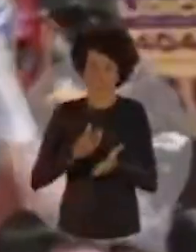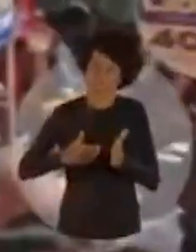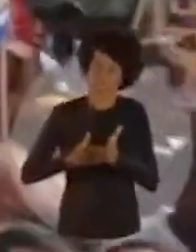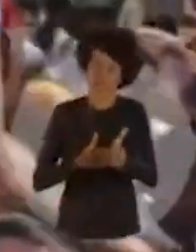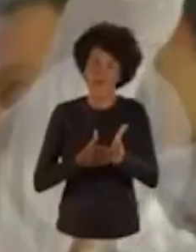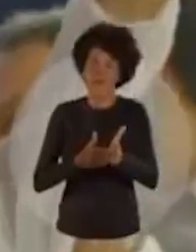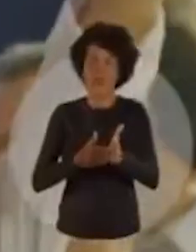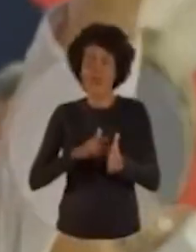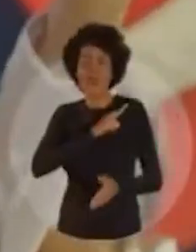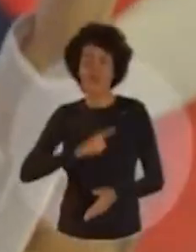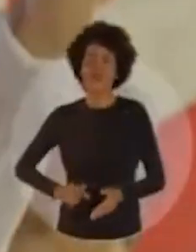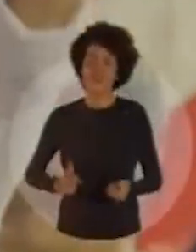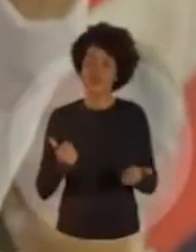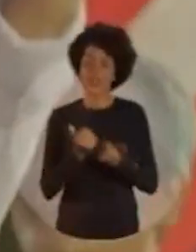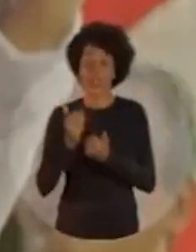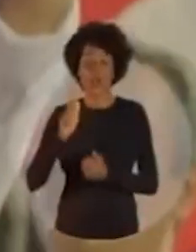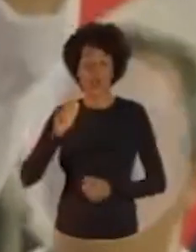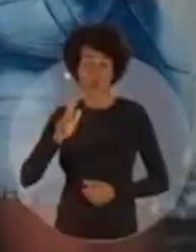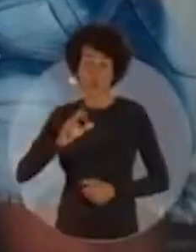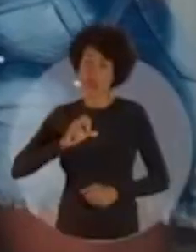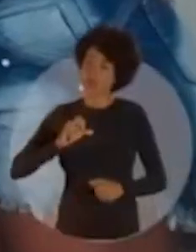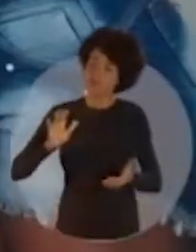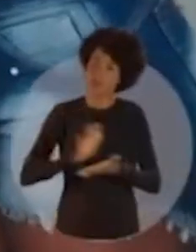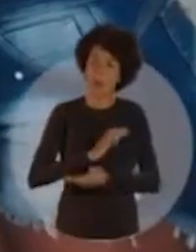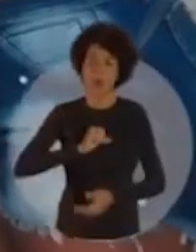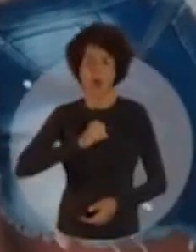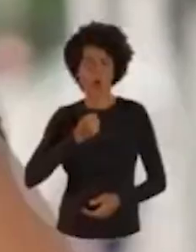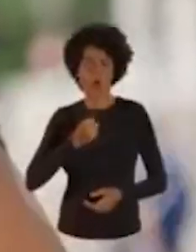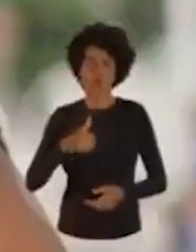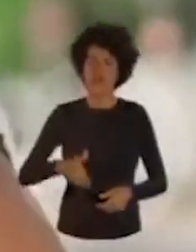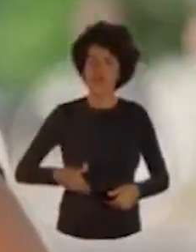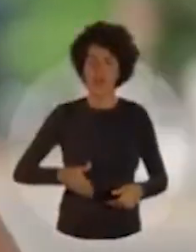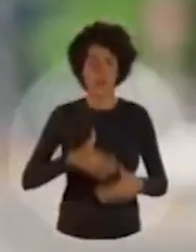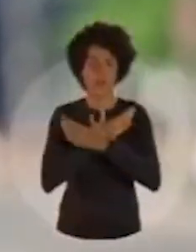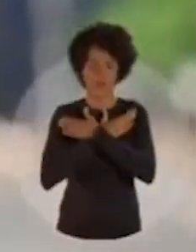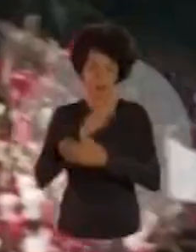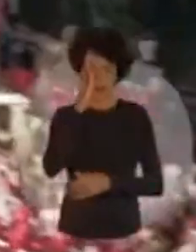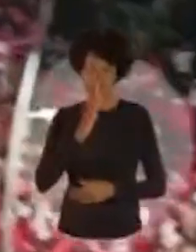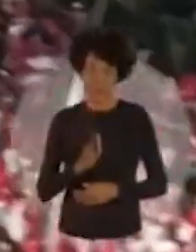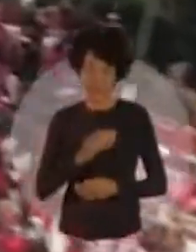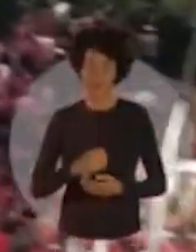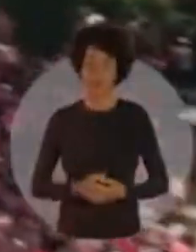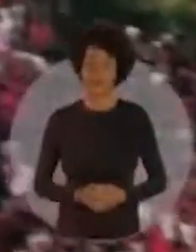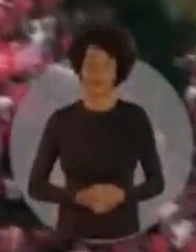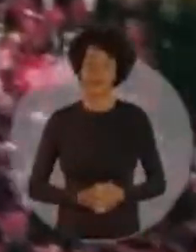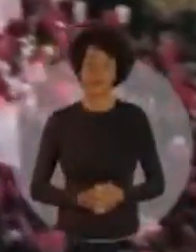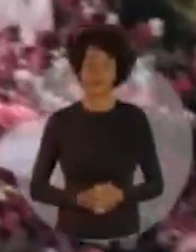governador que vai ajudar Lula a vencer o ódio a fome e o desemprego no Brasil